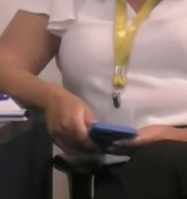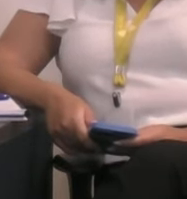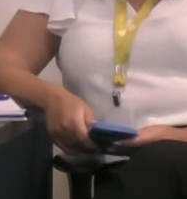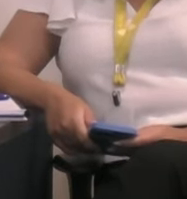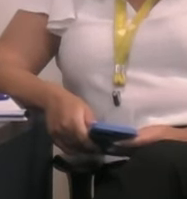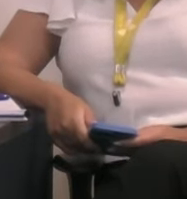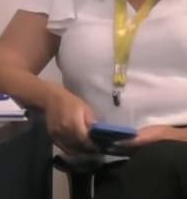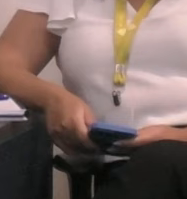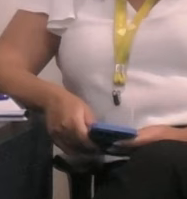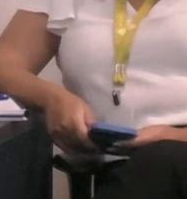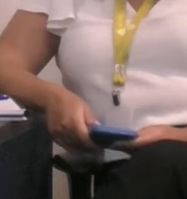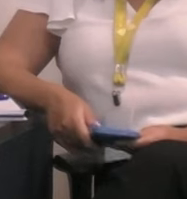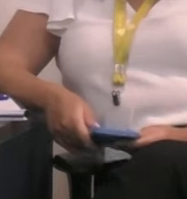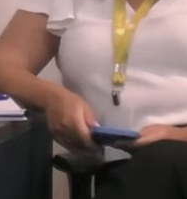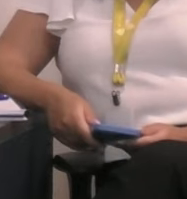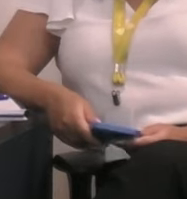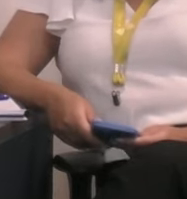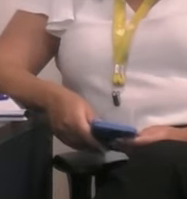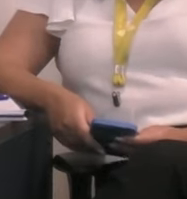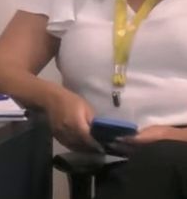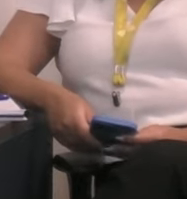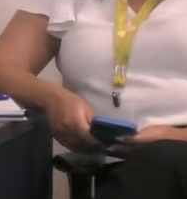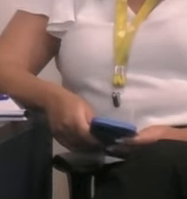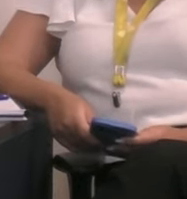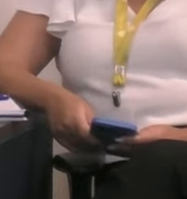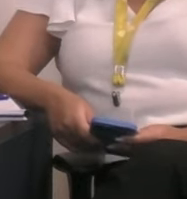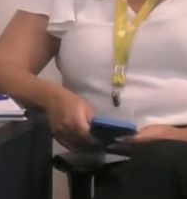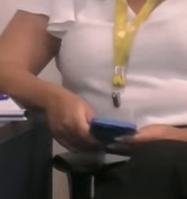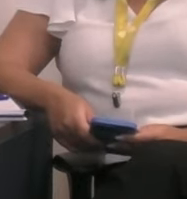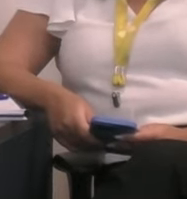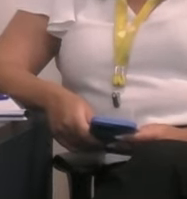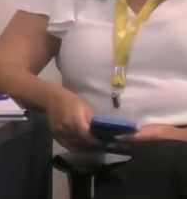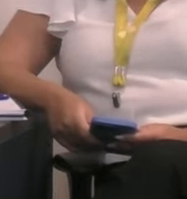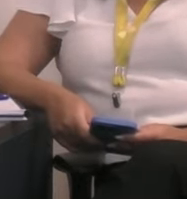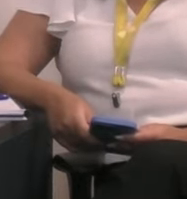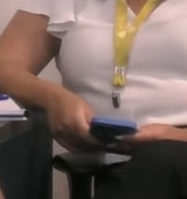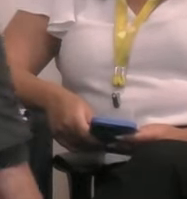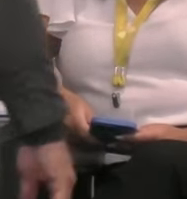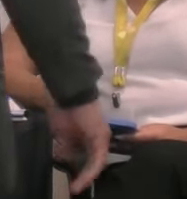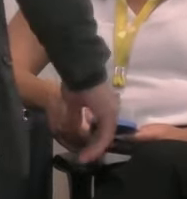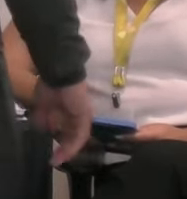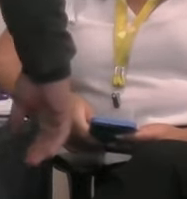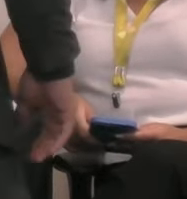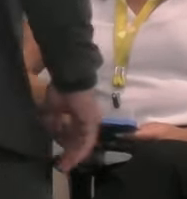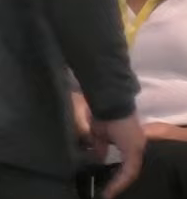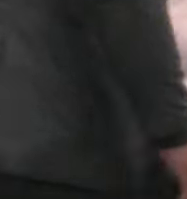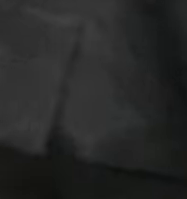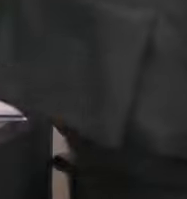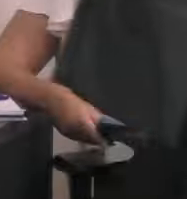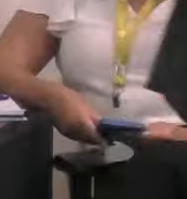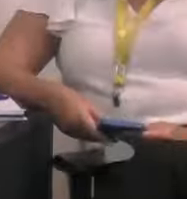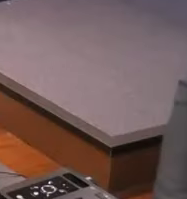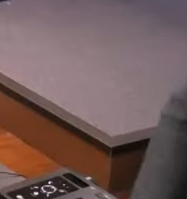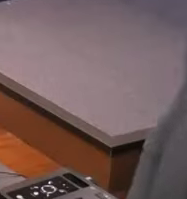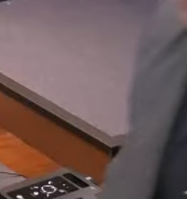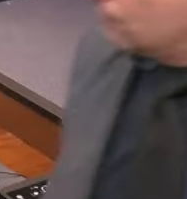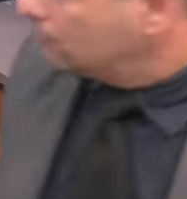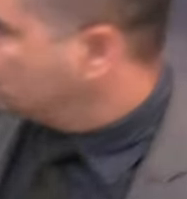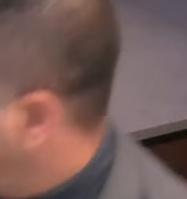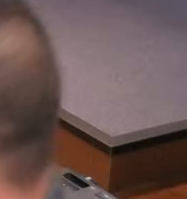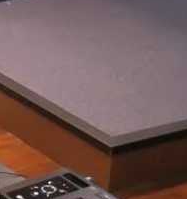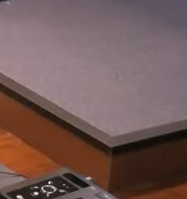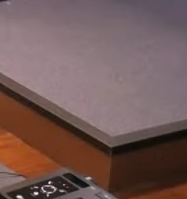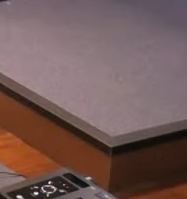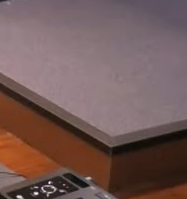ICMS. Muito obrigado. Boa tarde. Bem, vou aproveitar ainda aqui os deputados para deliberar